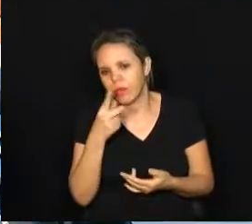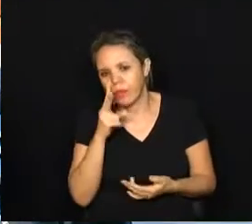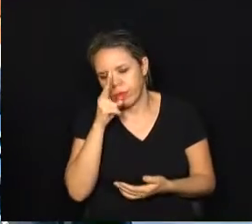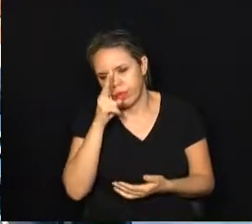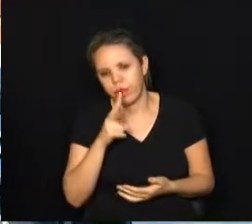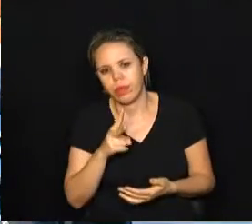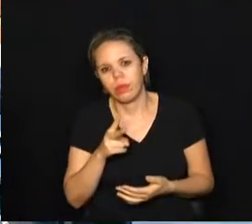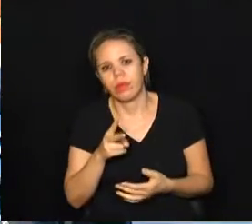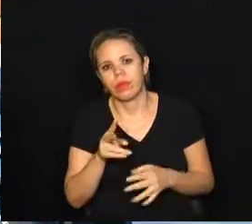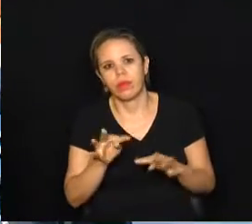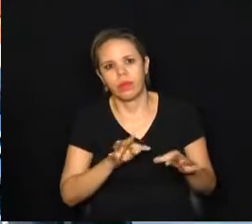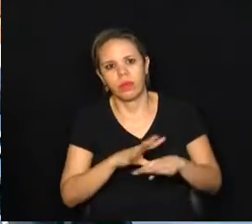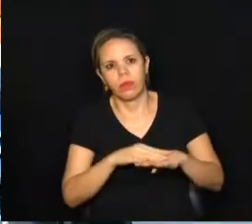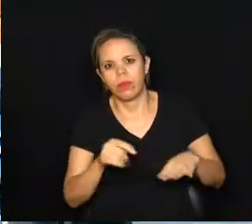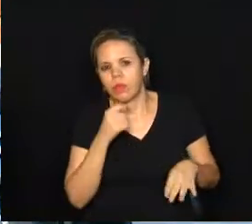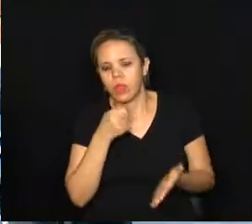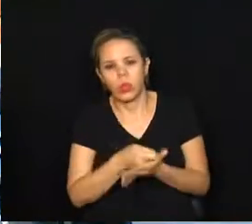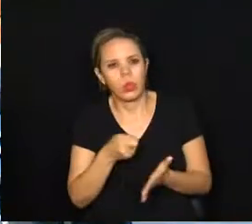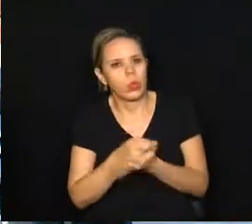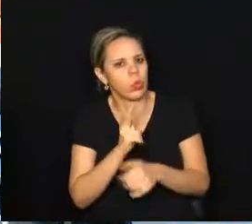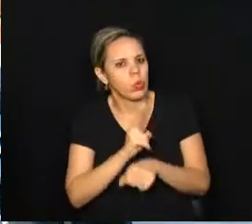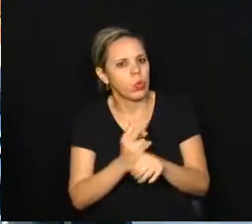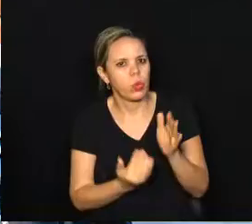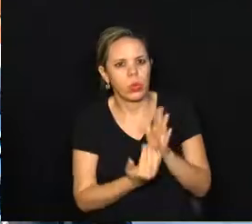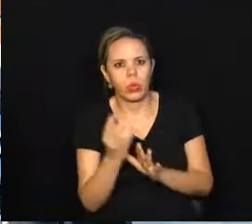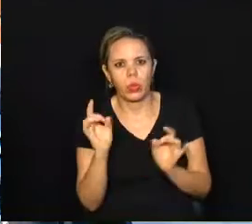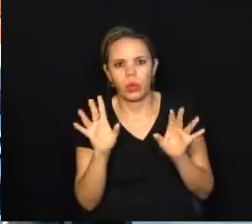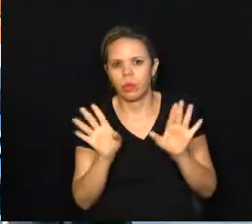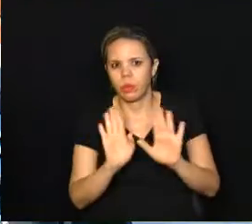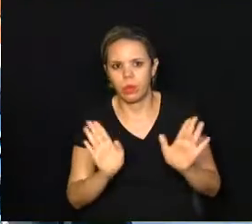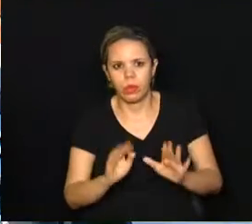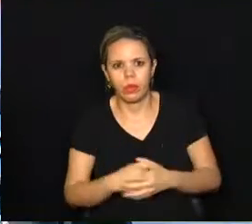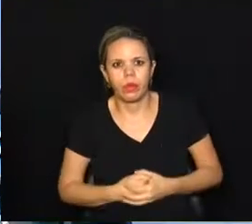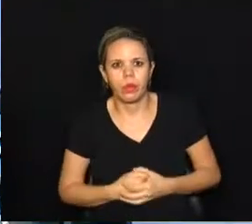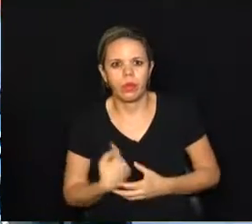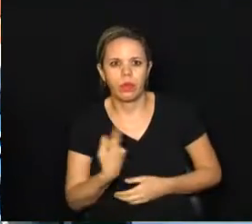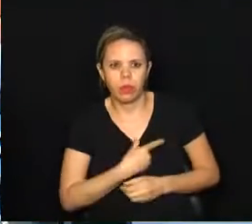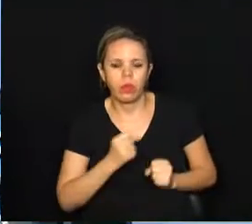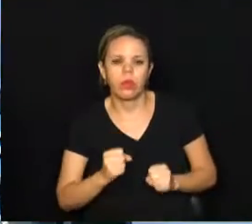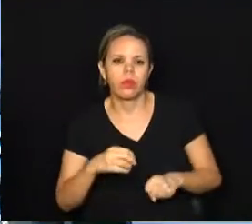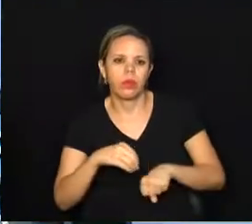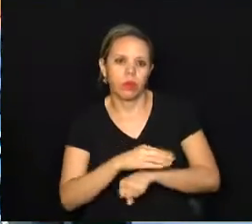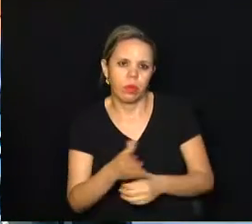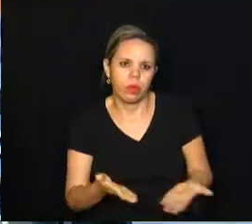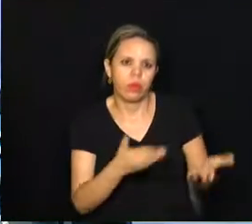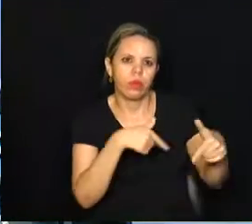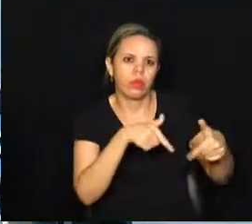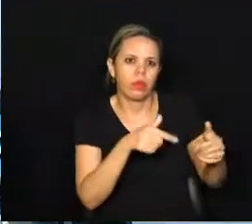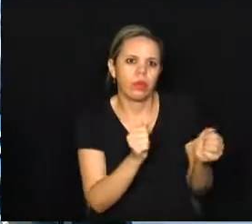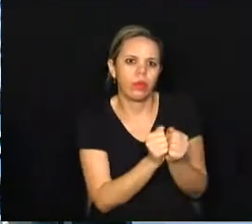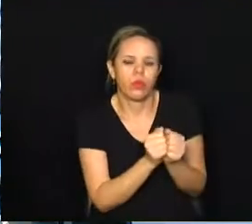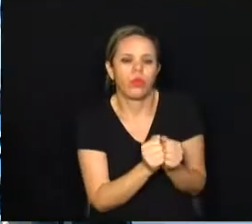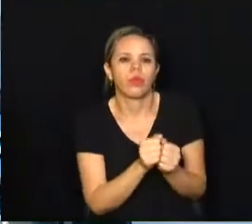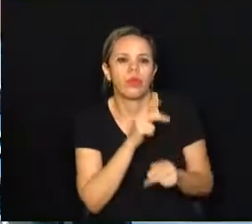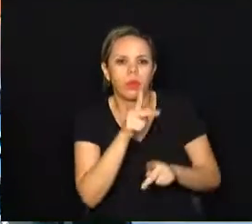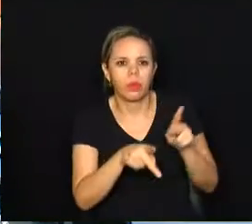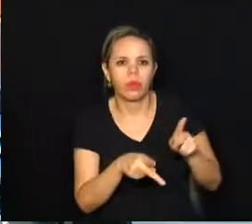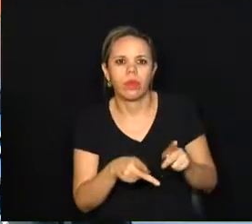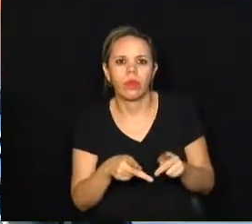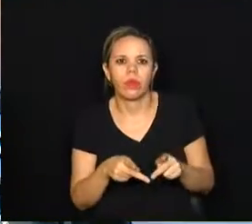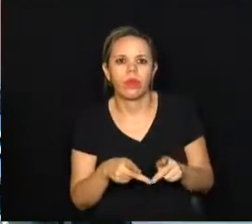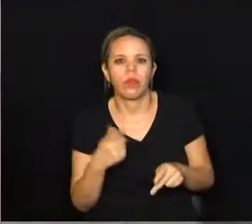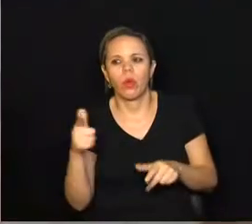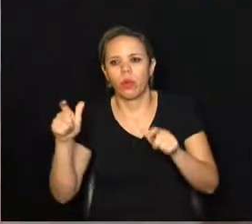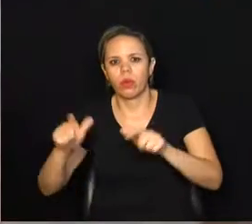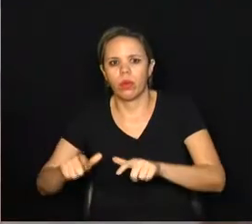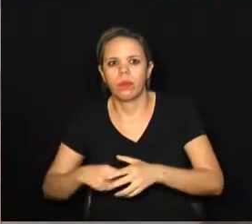uma recuperação que não exige um cuidado altamente especializado, a gente poderia trabalhar juntos e esse paciente acompanhar em outro